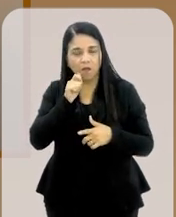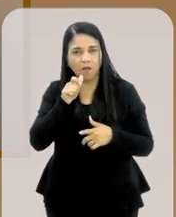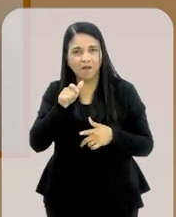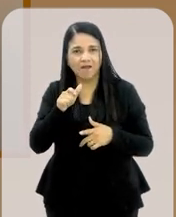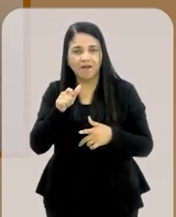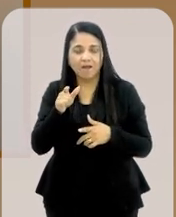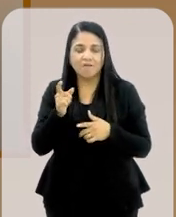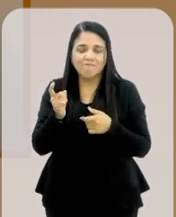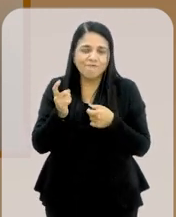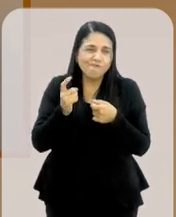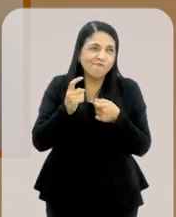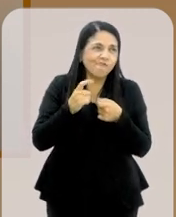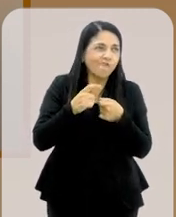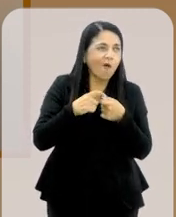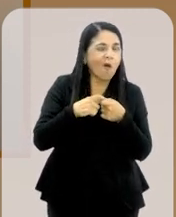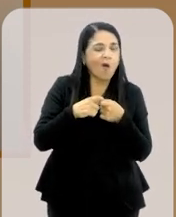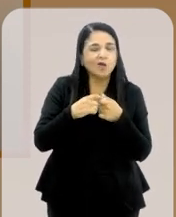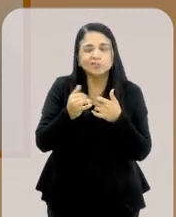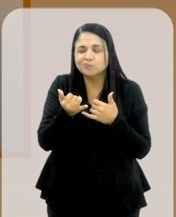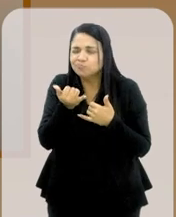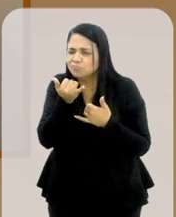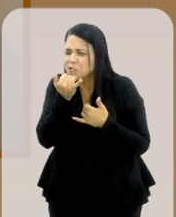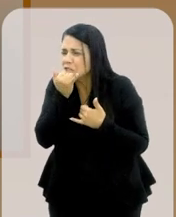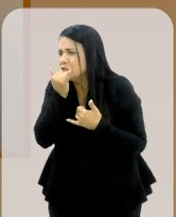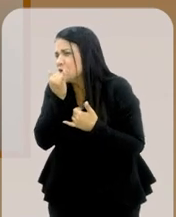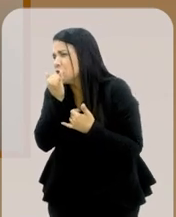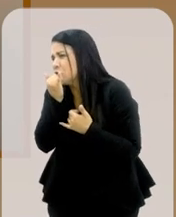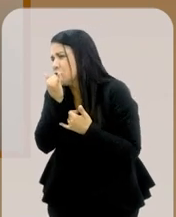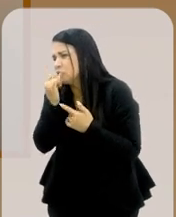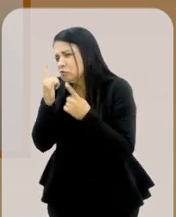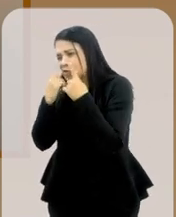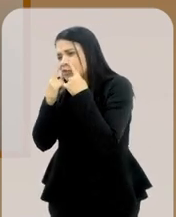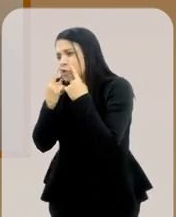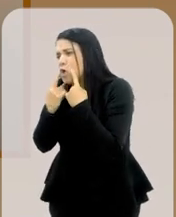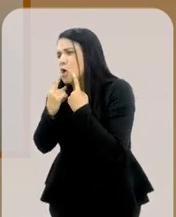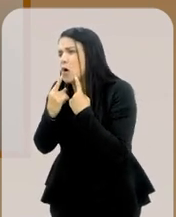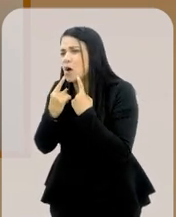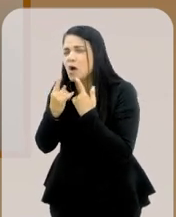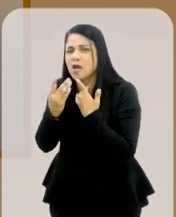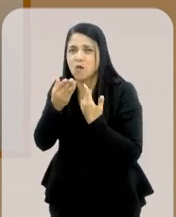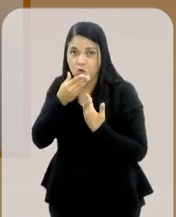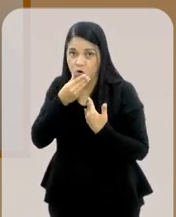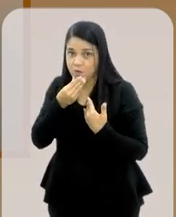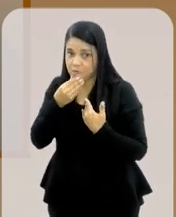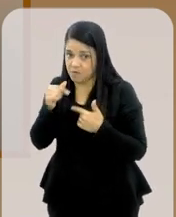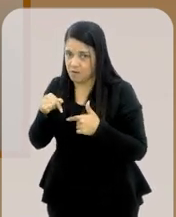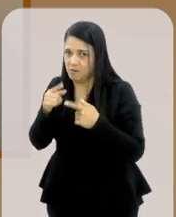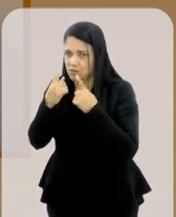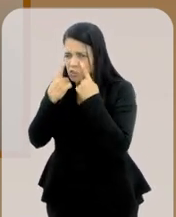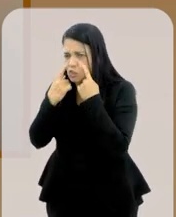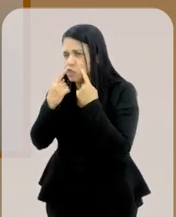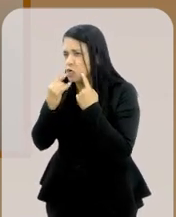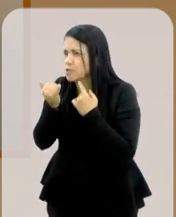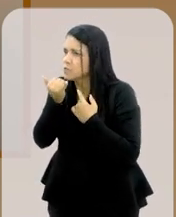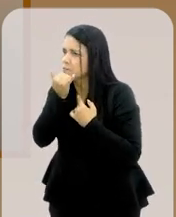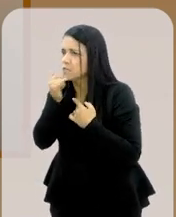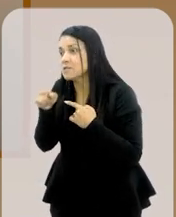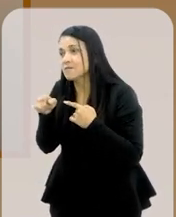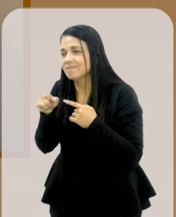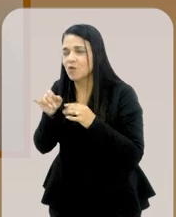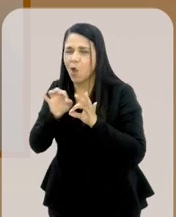mulher, ah, volta, pede perdão e chora e faz aquele drama todo. E aí